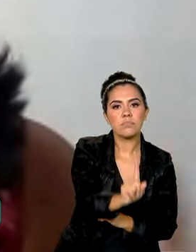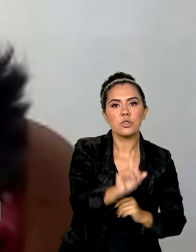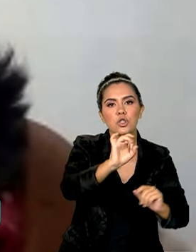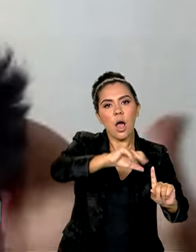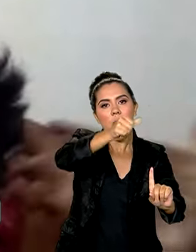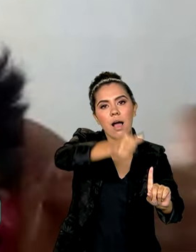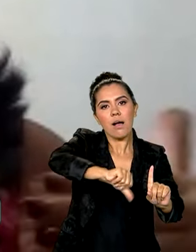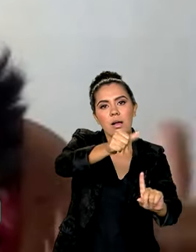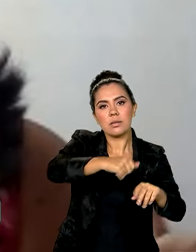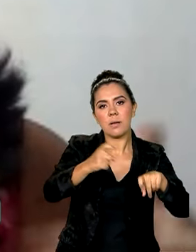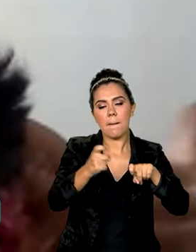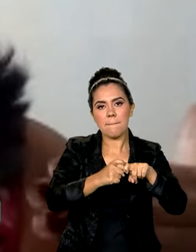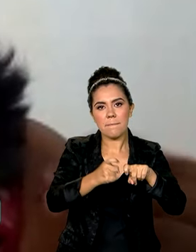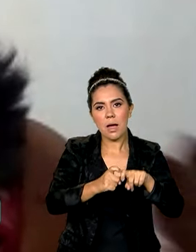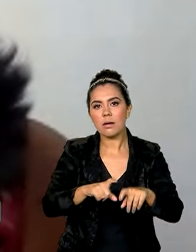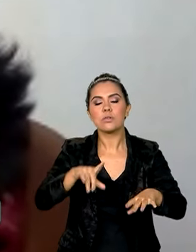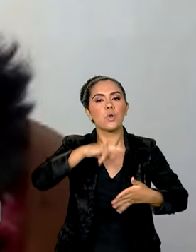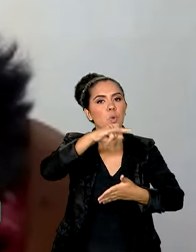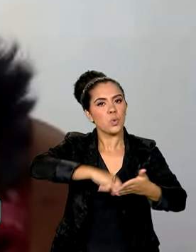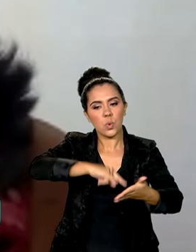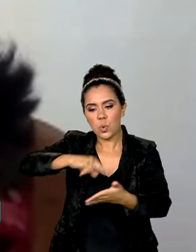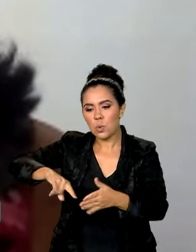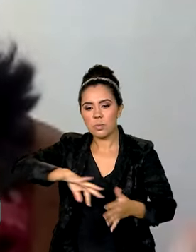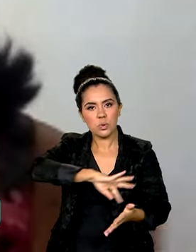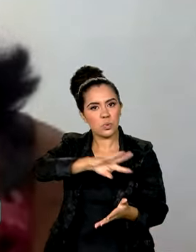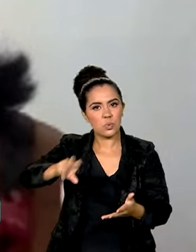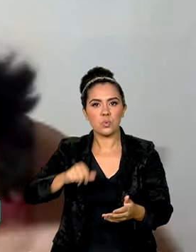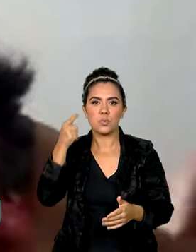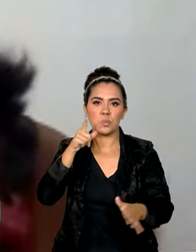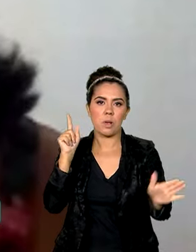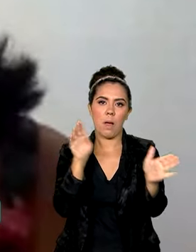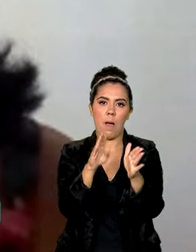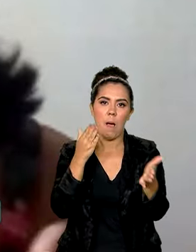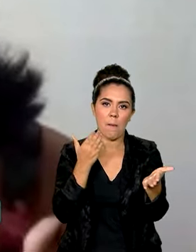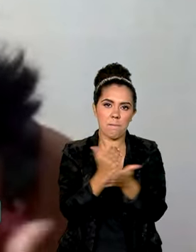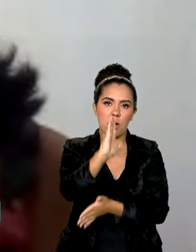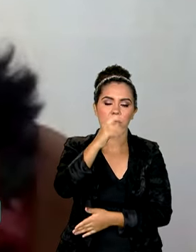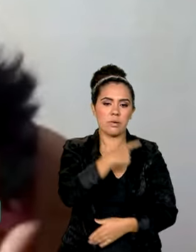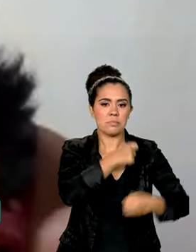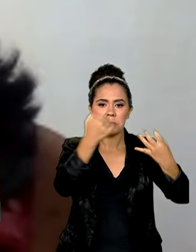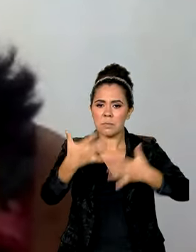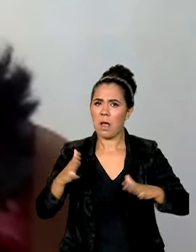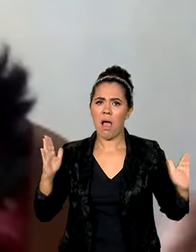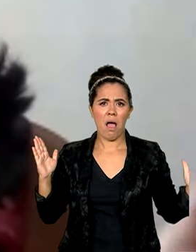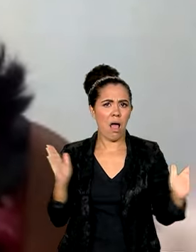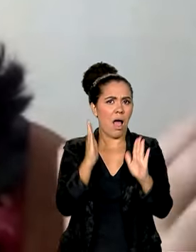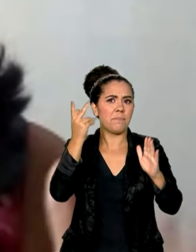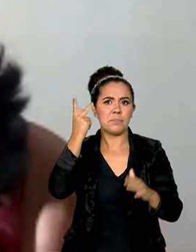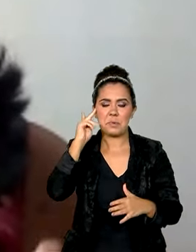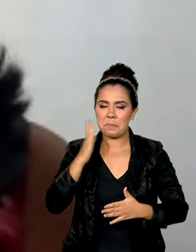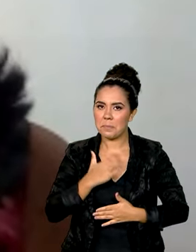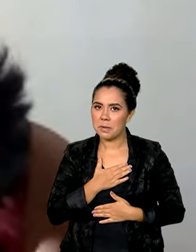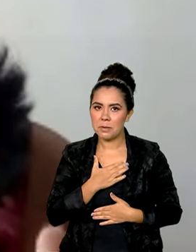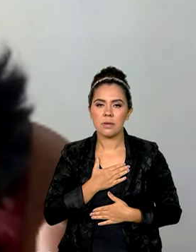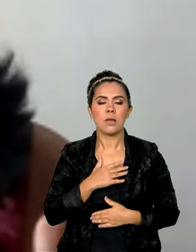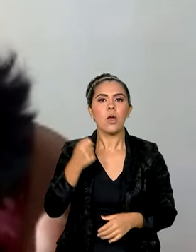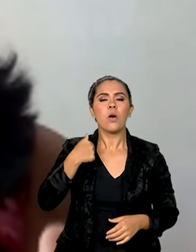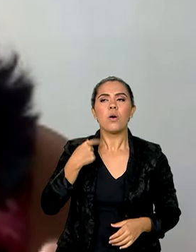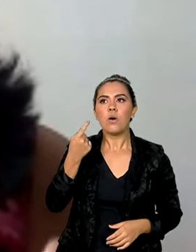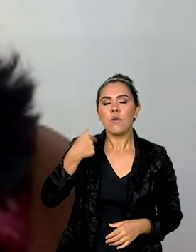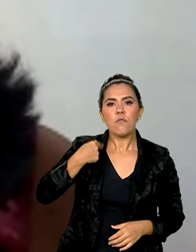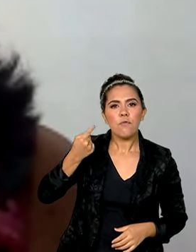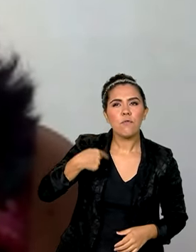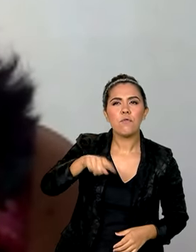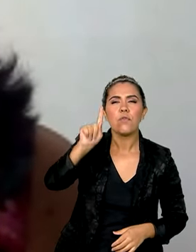perícia e teve todos os documentos aprovados. Foi bem rápido, no meu caso foi muito rápido. Eu fui num dia, acho que